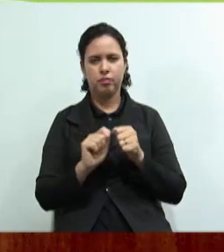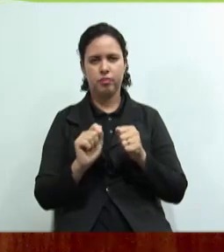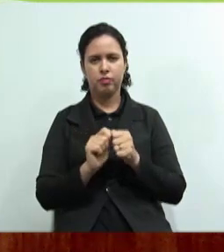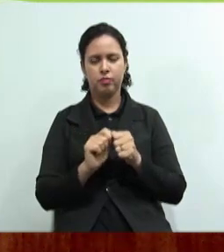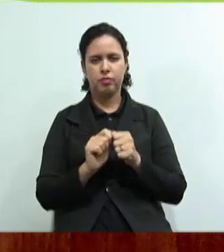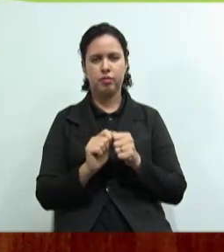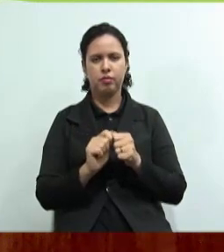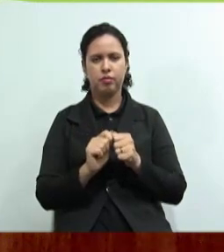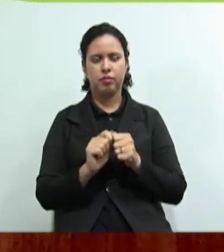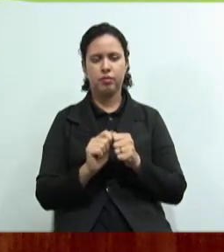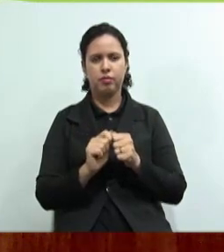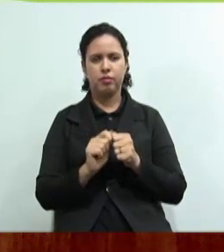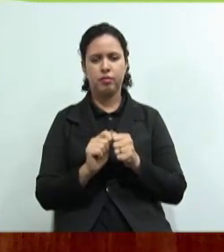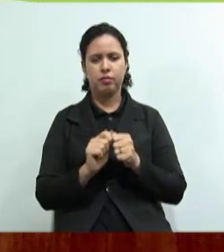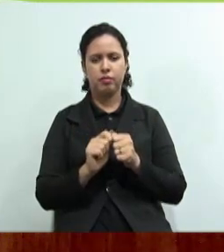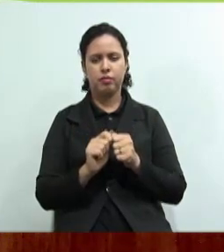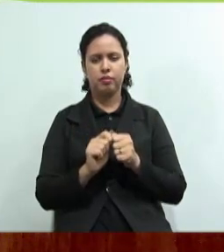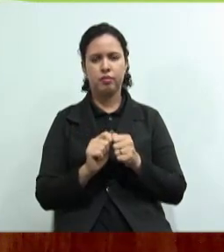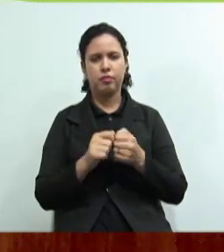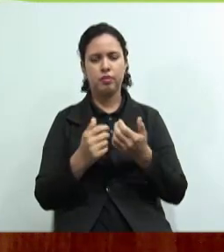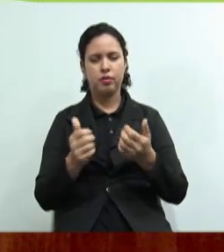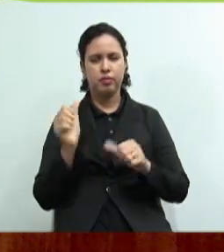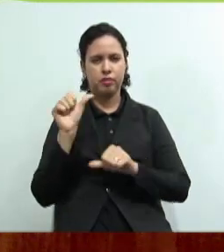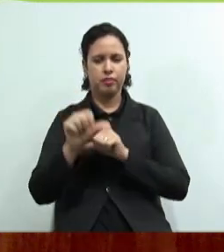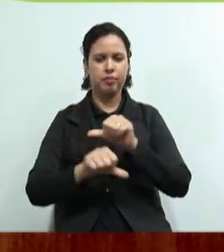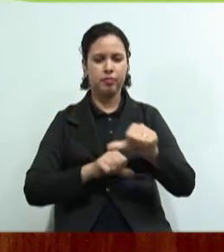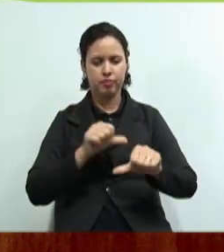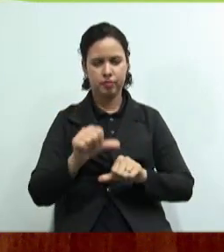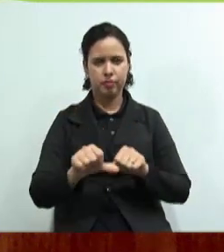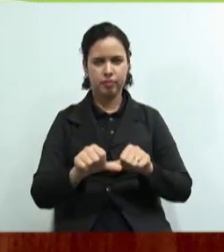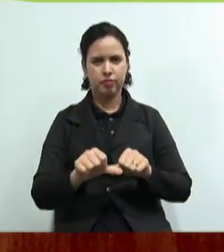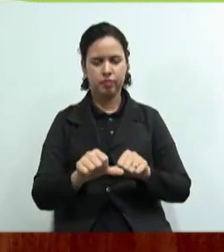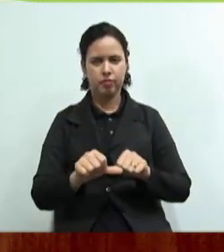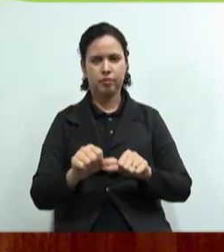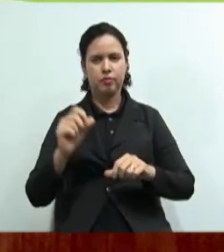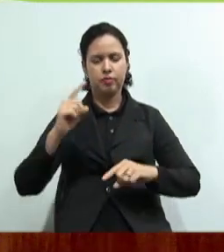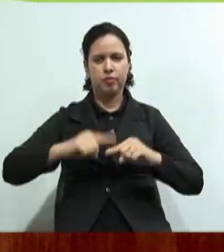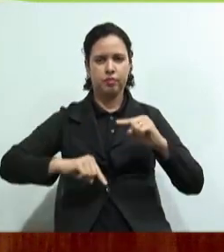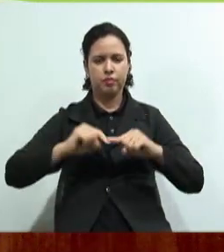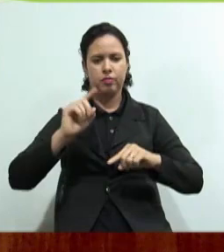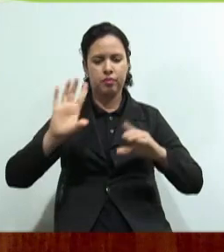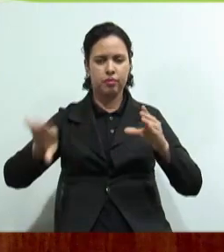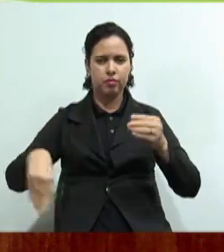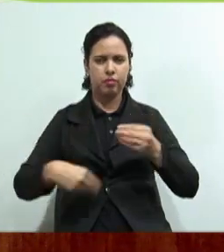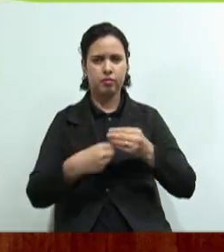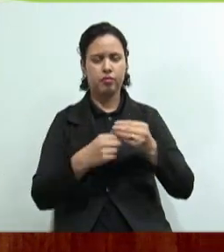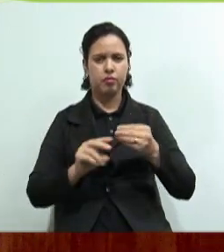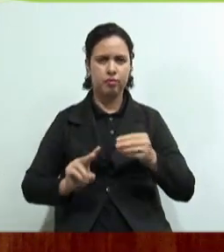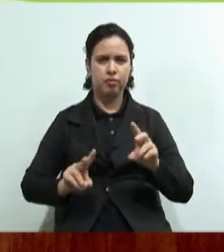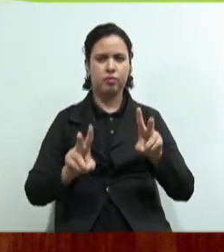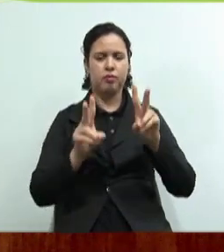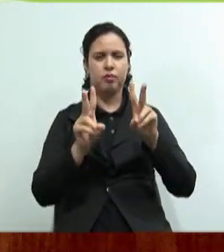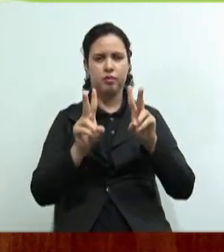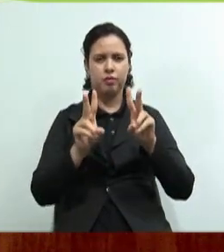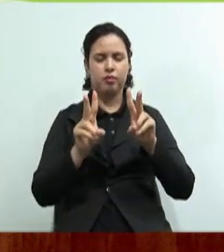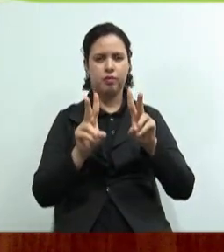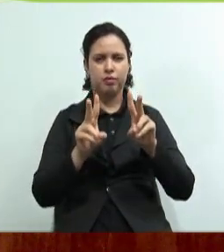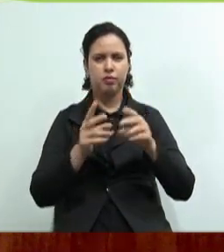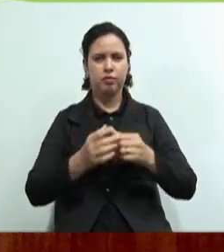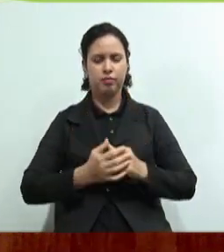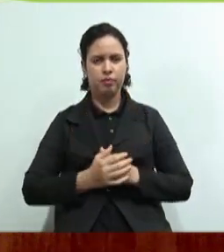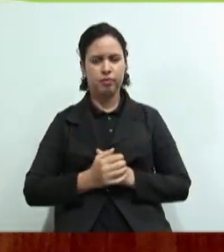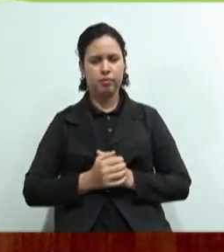produto foi beneficiado, foi transformado, onde nesse produto se agregou o valor, se somou um maior